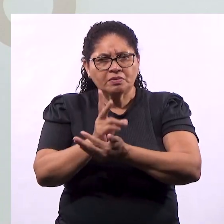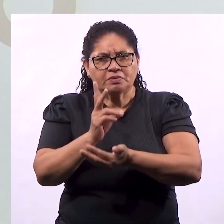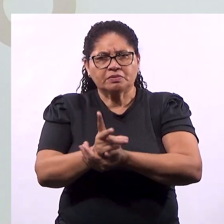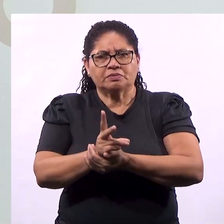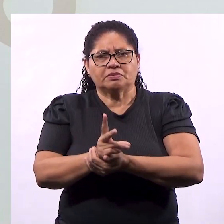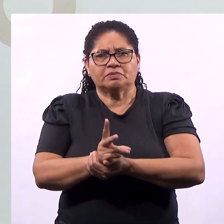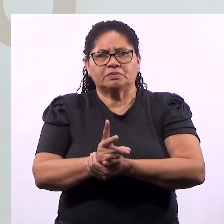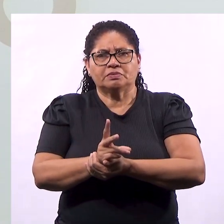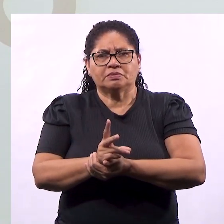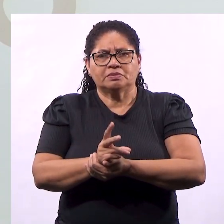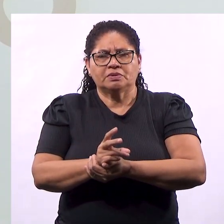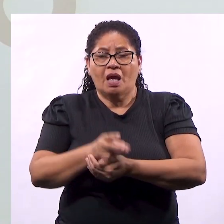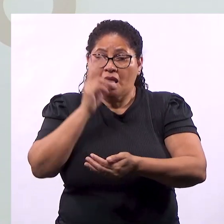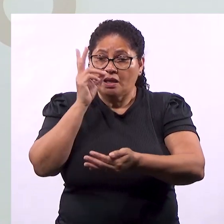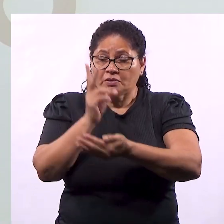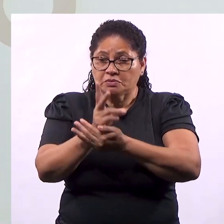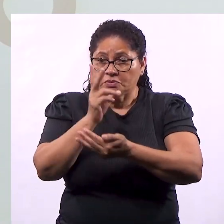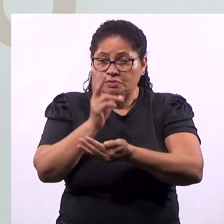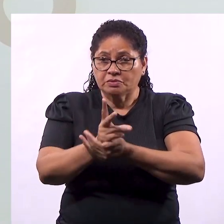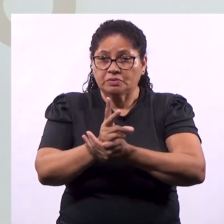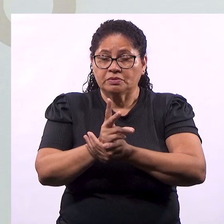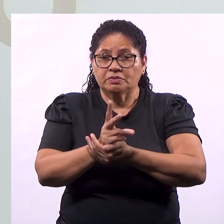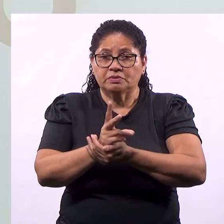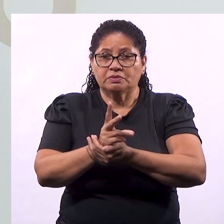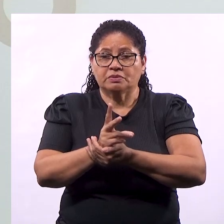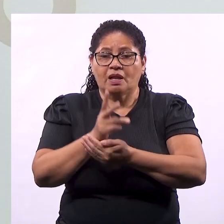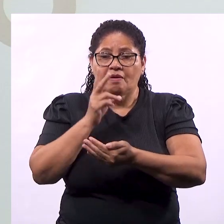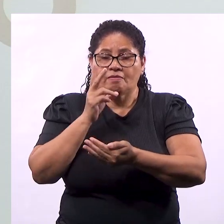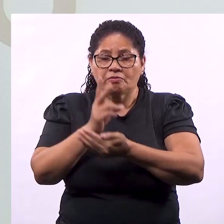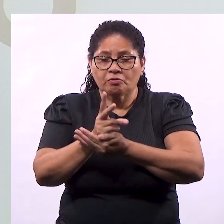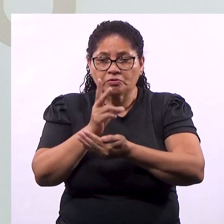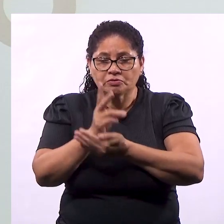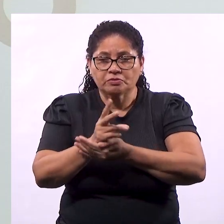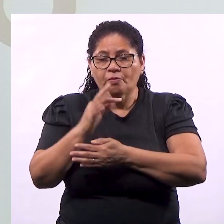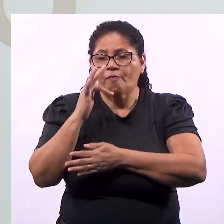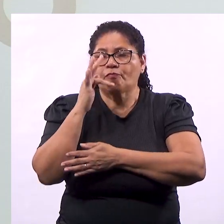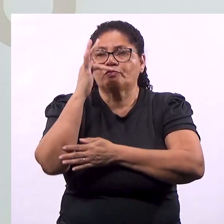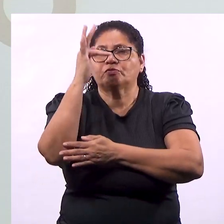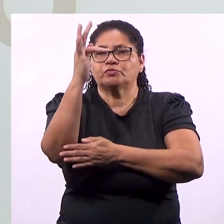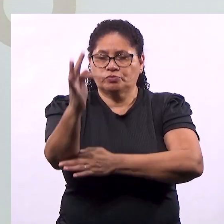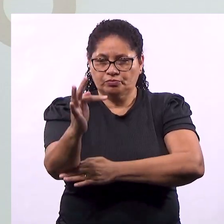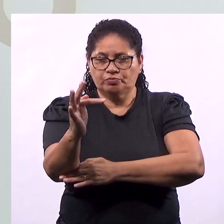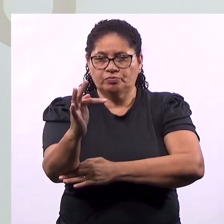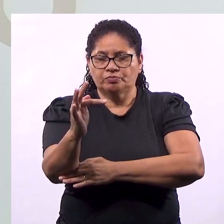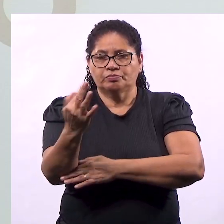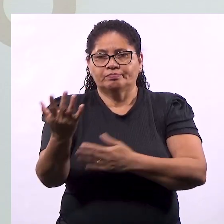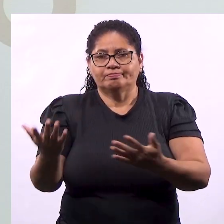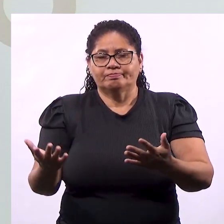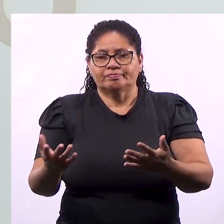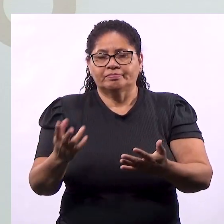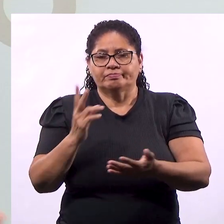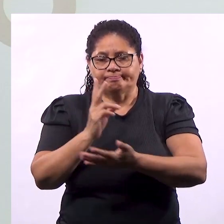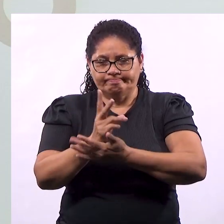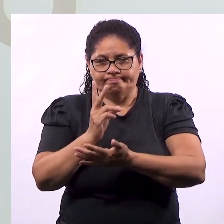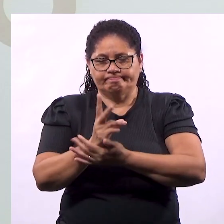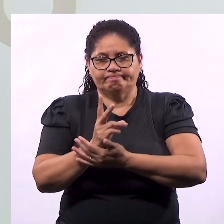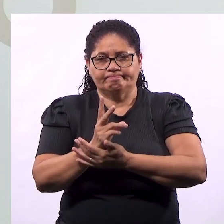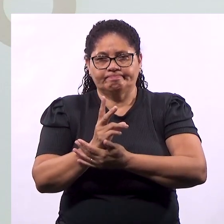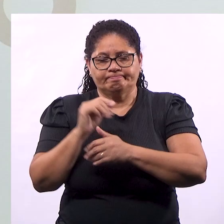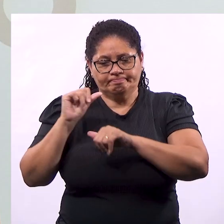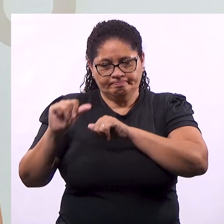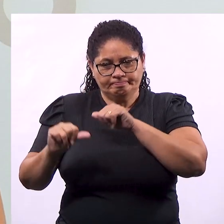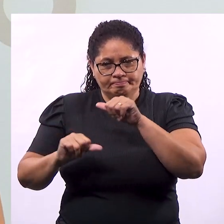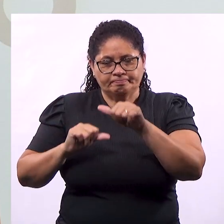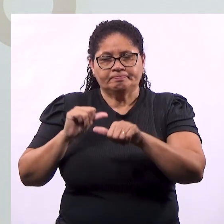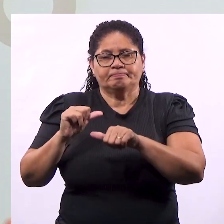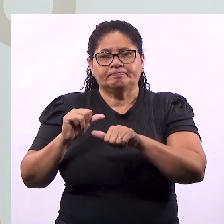então avaliação renovável ela é prospectiva Ela é para frente ela é para o futuro e aí portanto ela é contínua